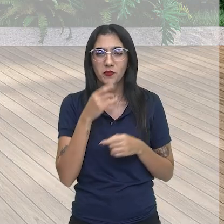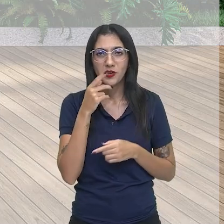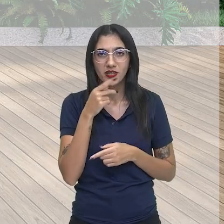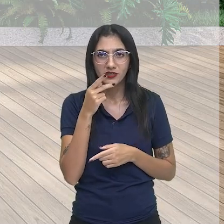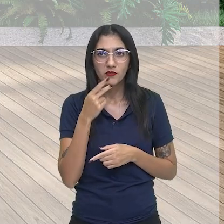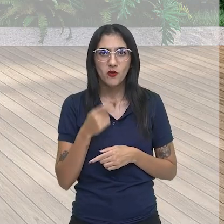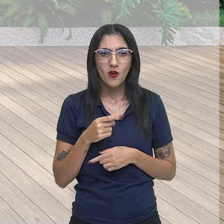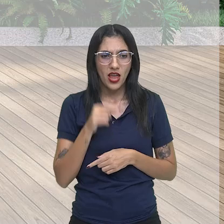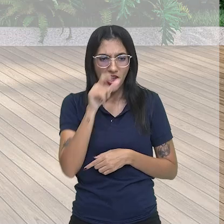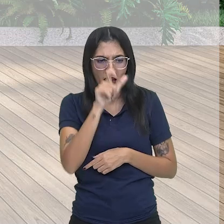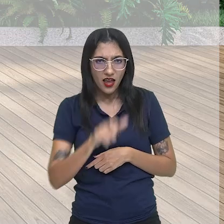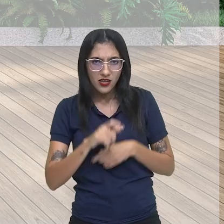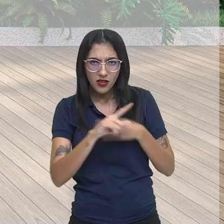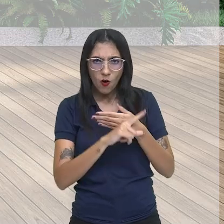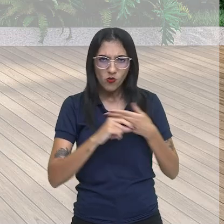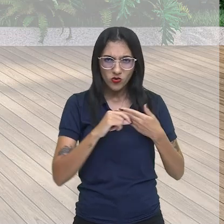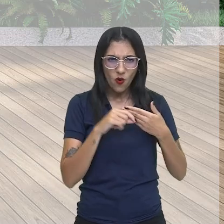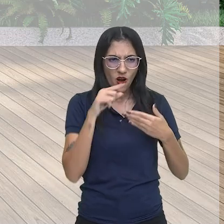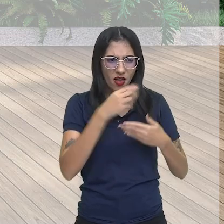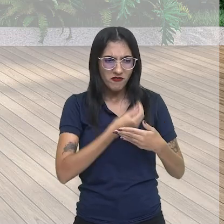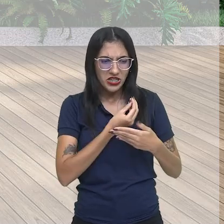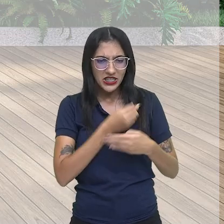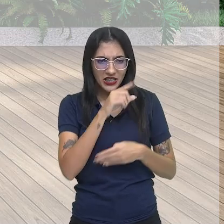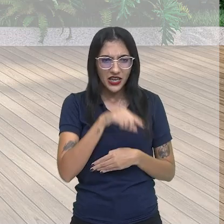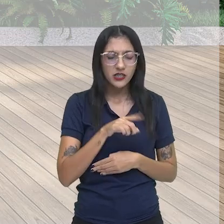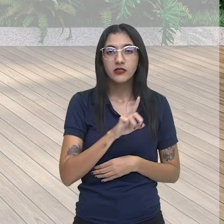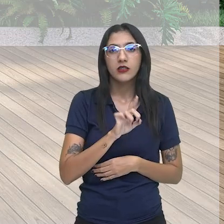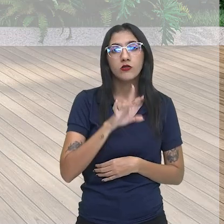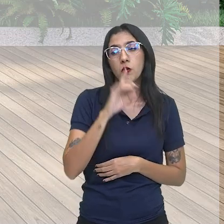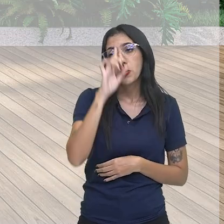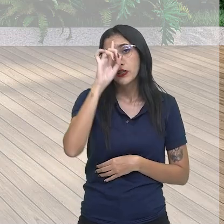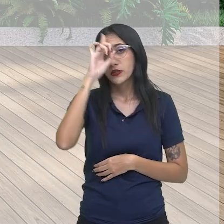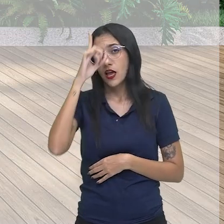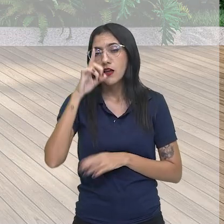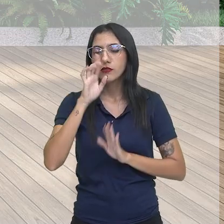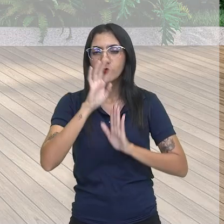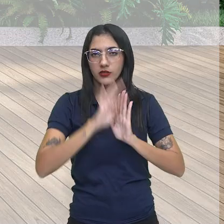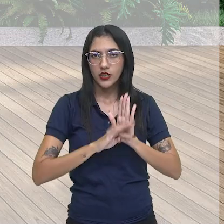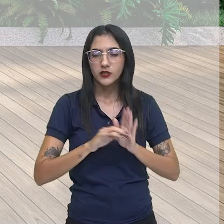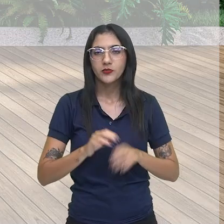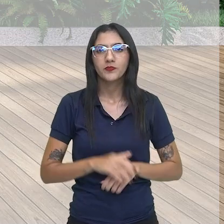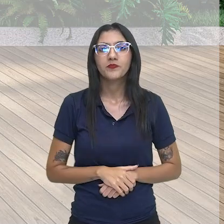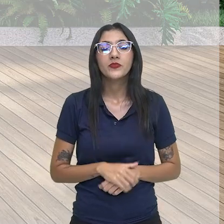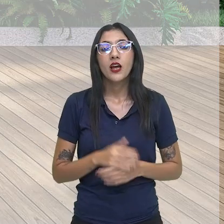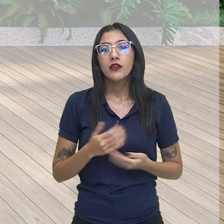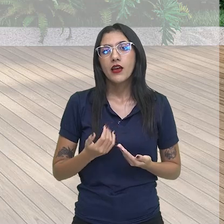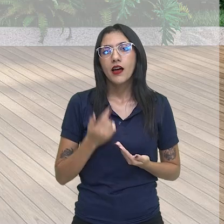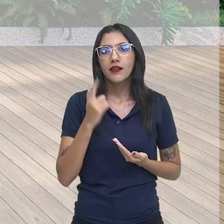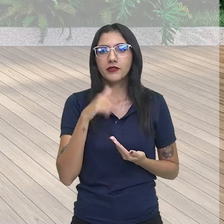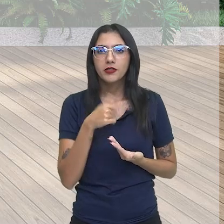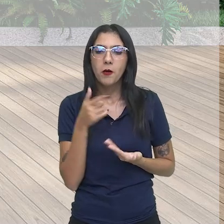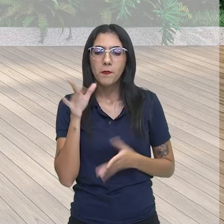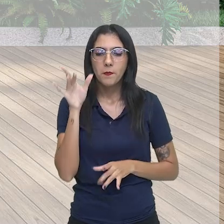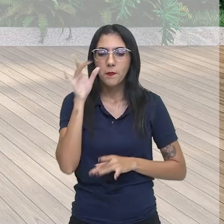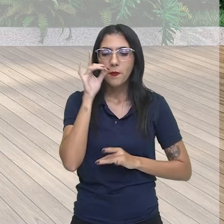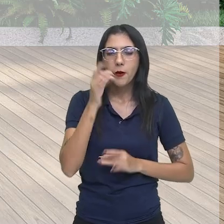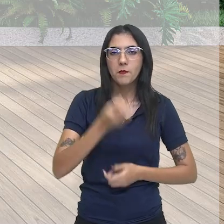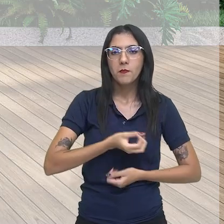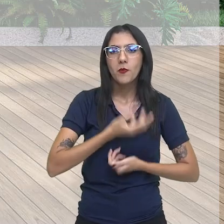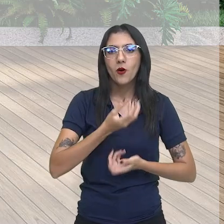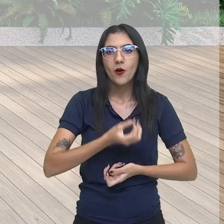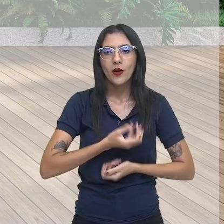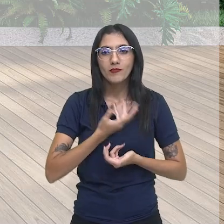falando dele, né? Às vezes ele cria esse eu poético. Aí, neste caso, o eu poético, né,